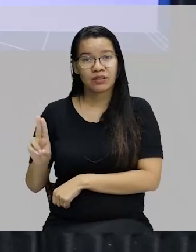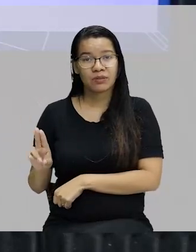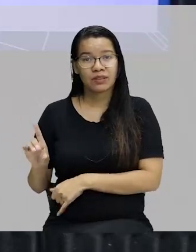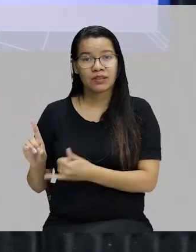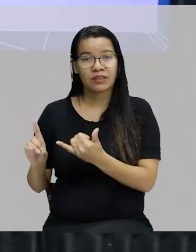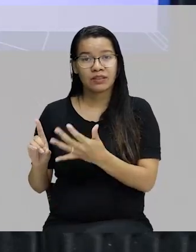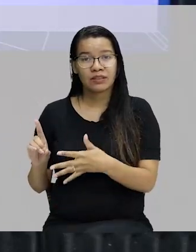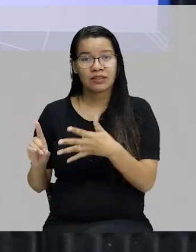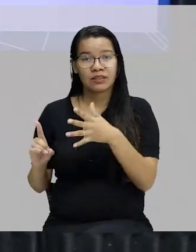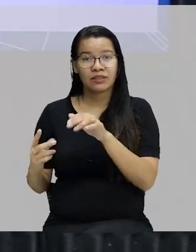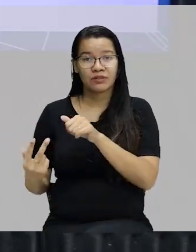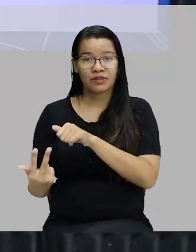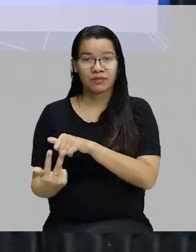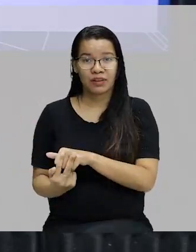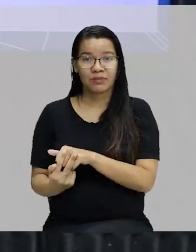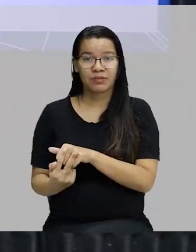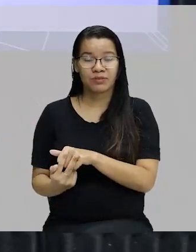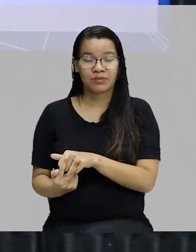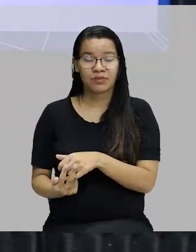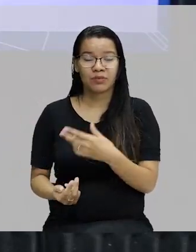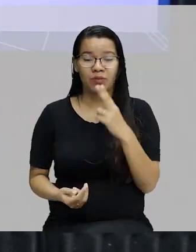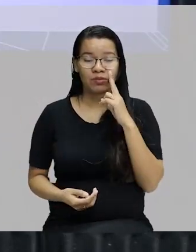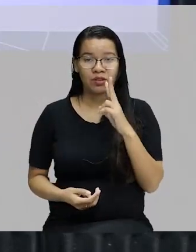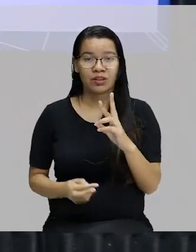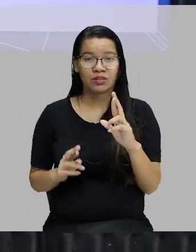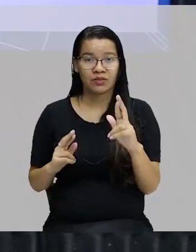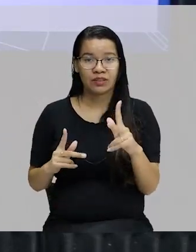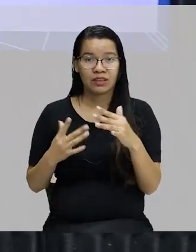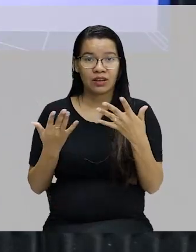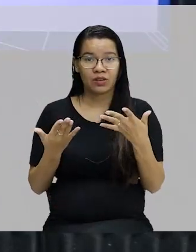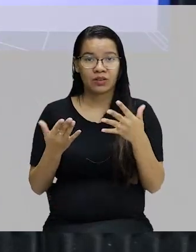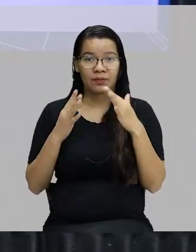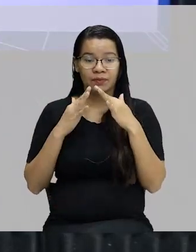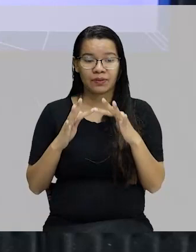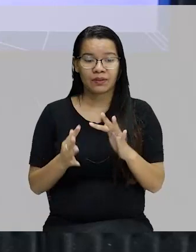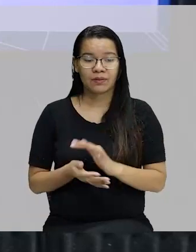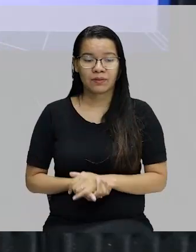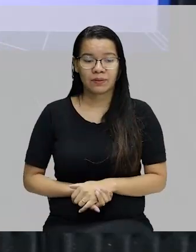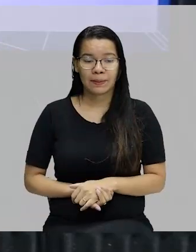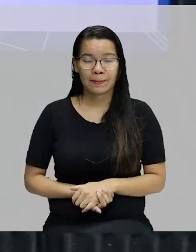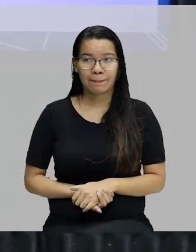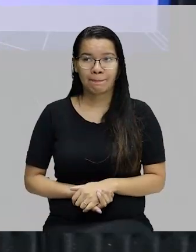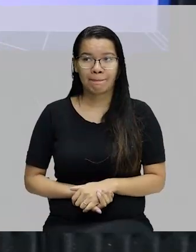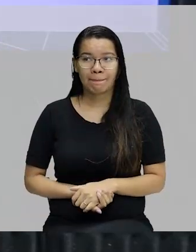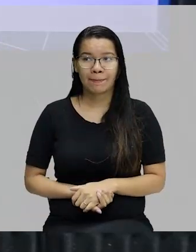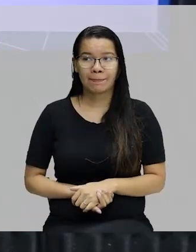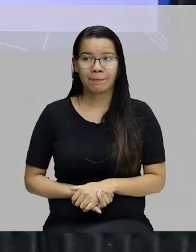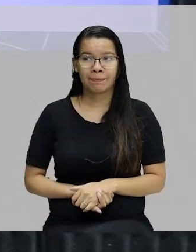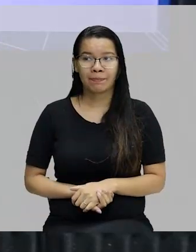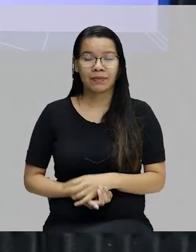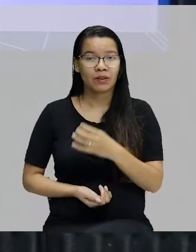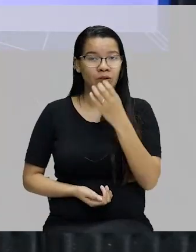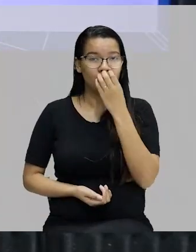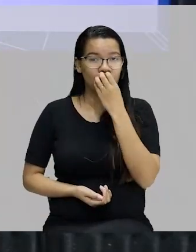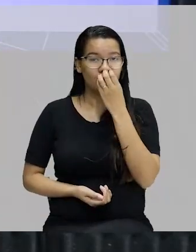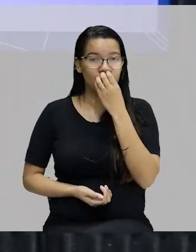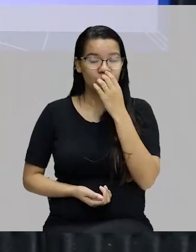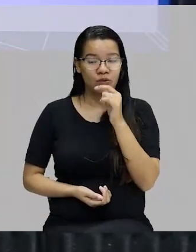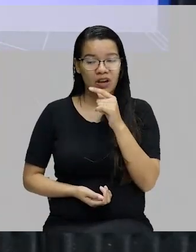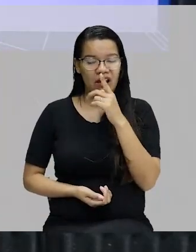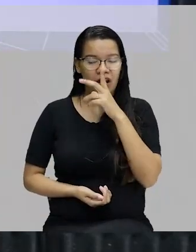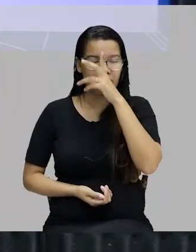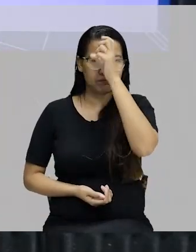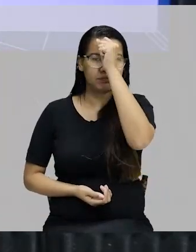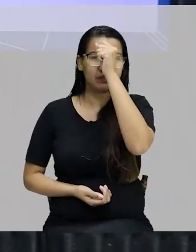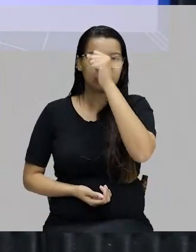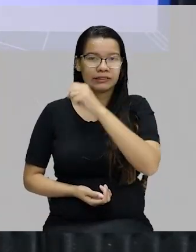descrever verbos. Então, vamos olhar a diferença nas frases. The dog is quick. O cachorro é rápido, ou